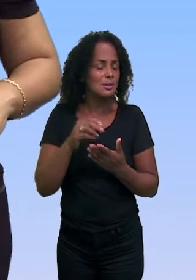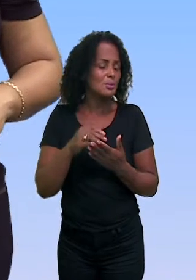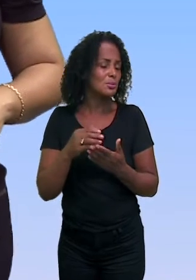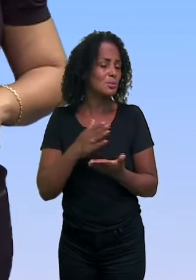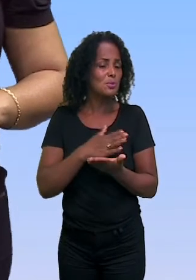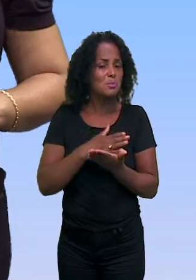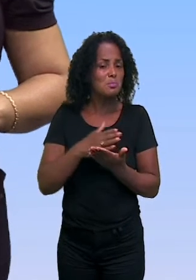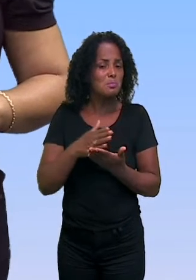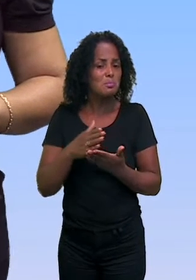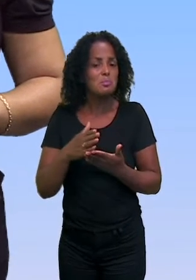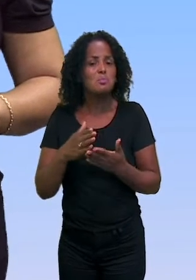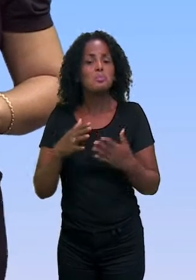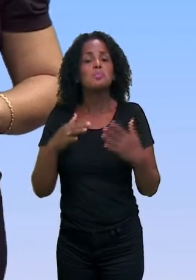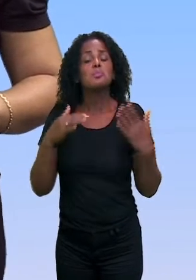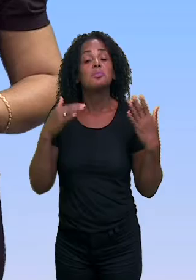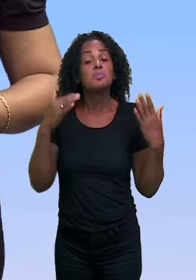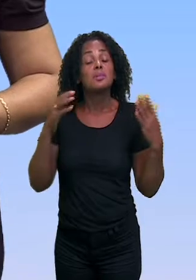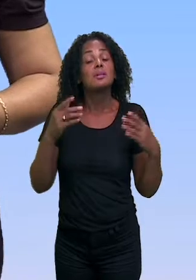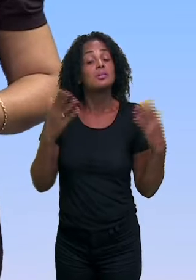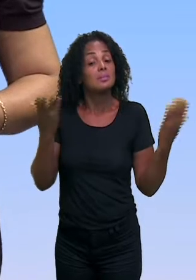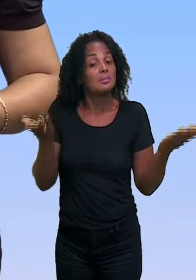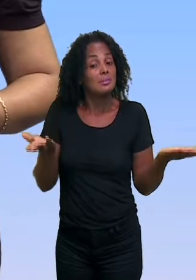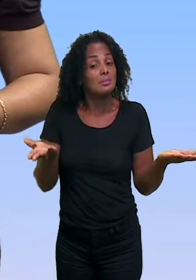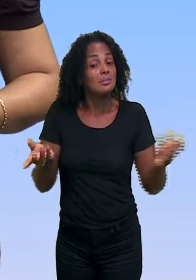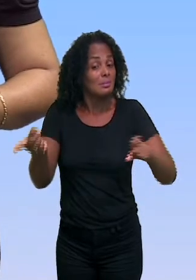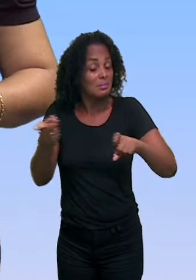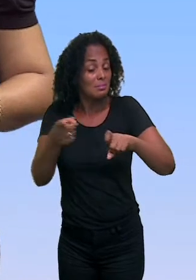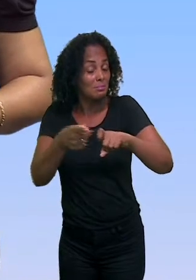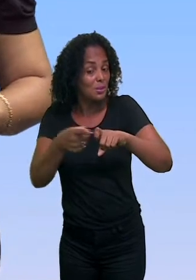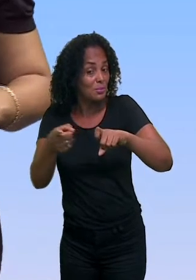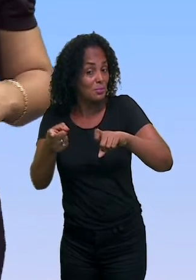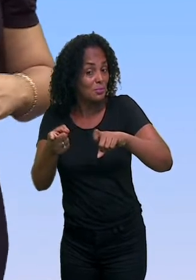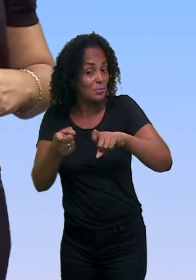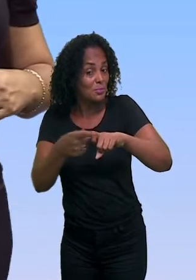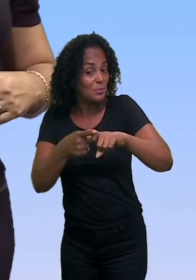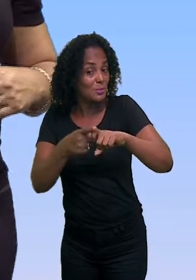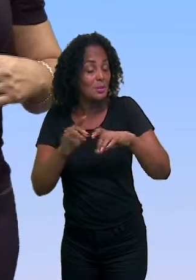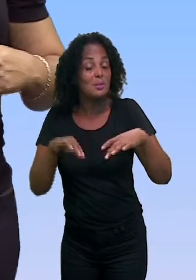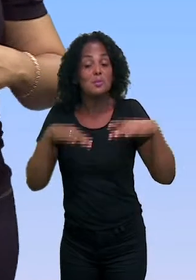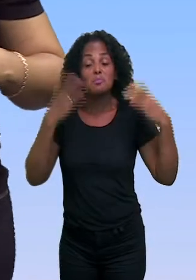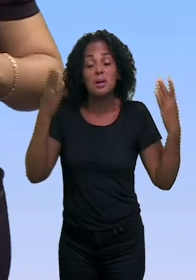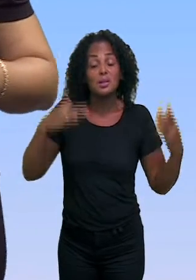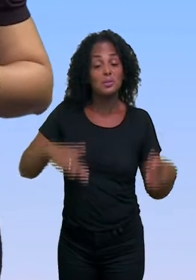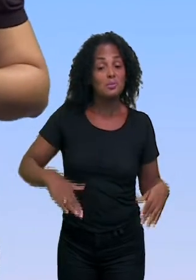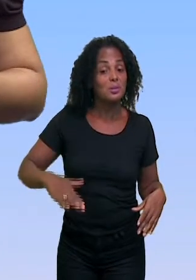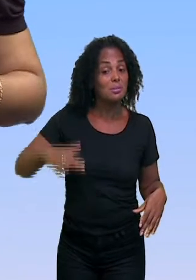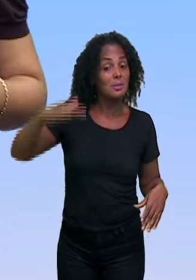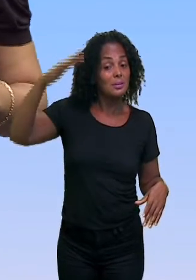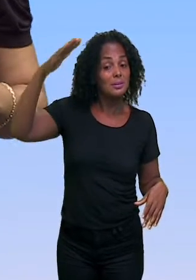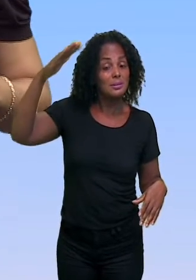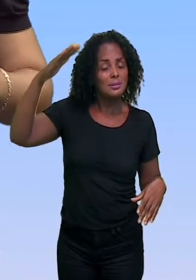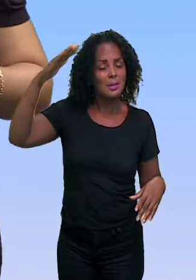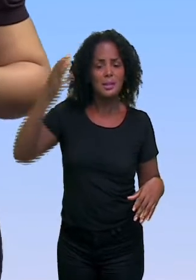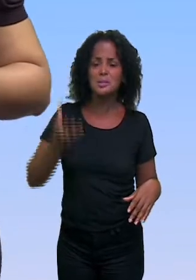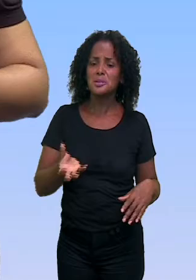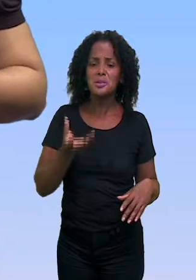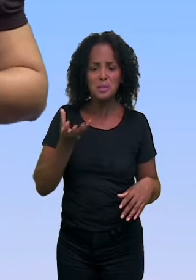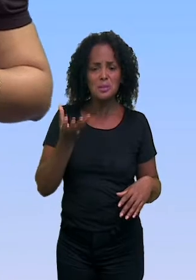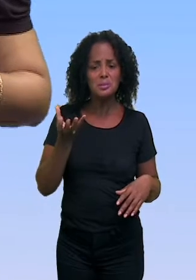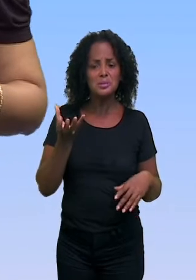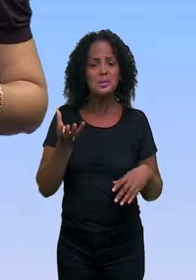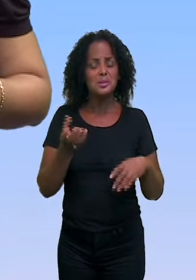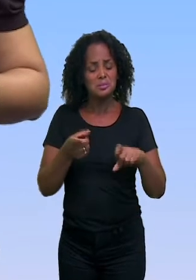will be a doctor quando eu crescer eu posso ser um